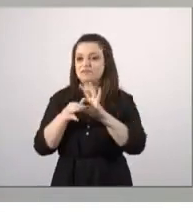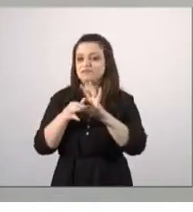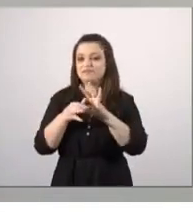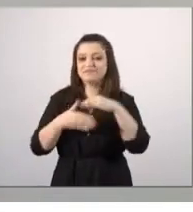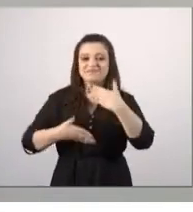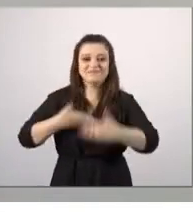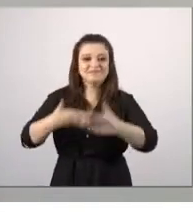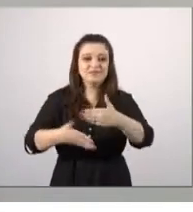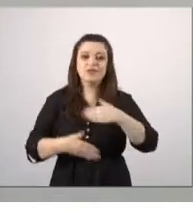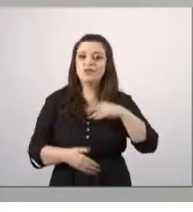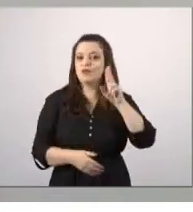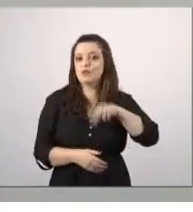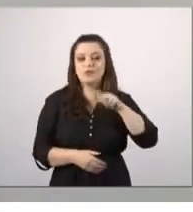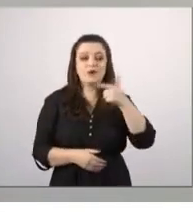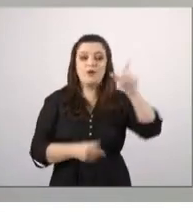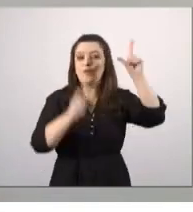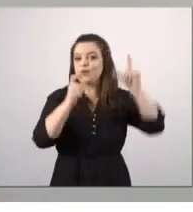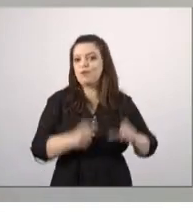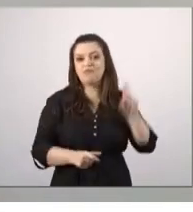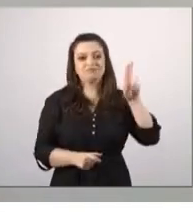conseguimos imaginar ter em outro lugar.